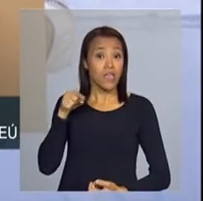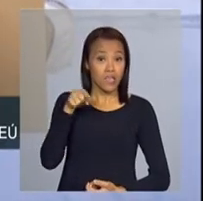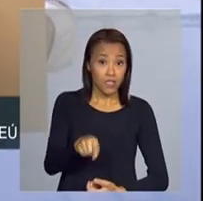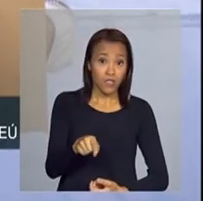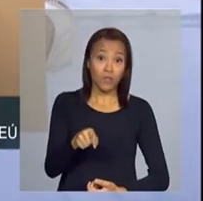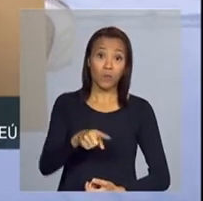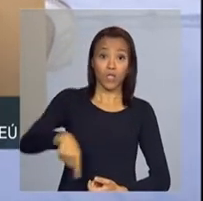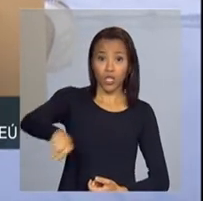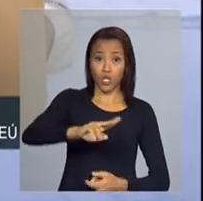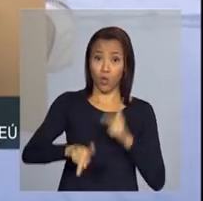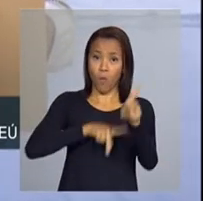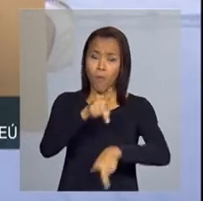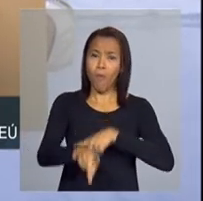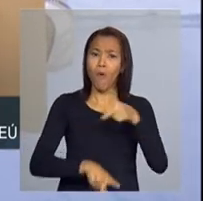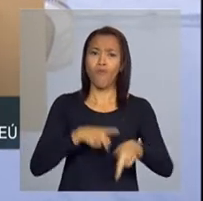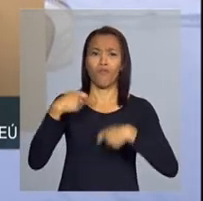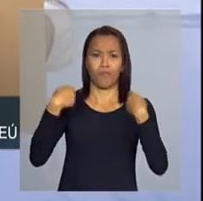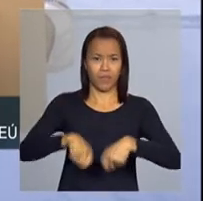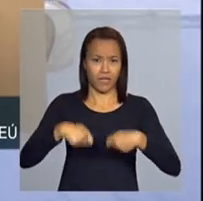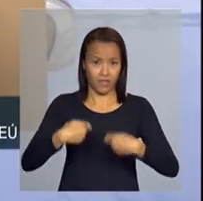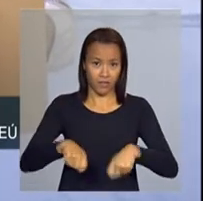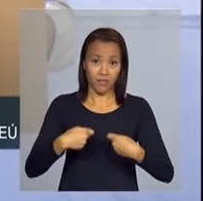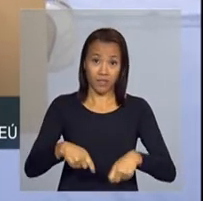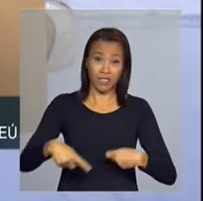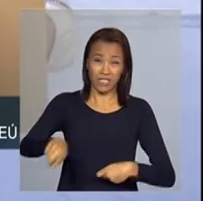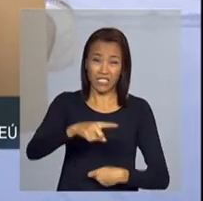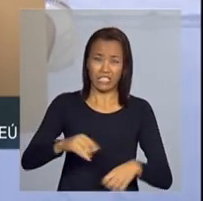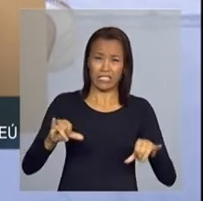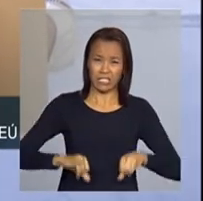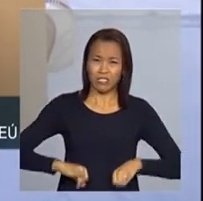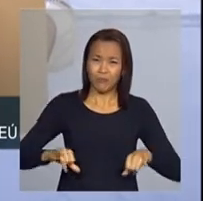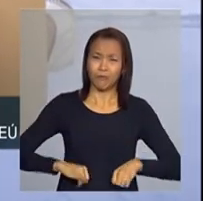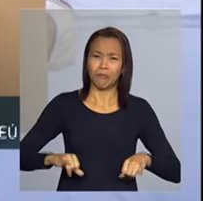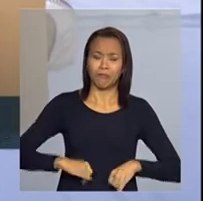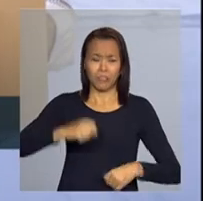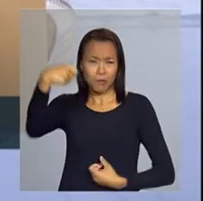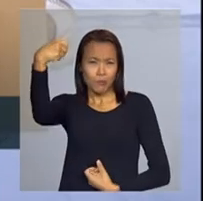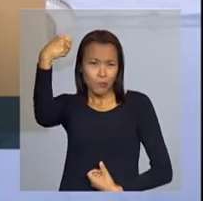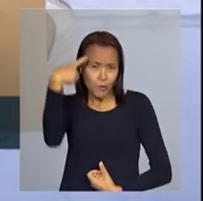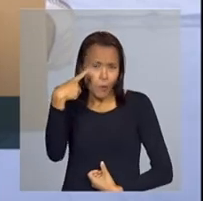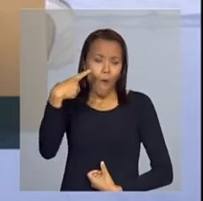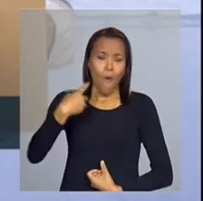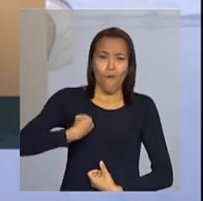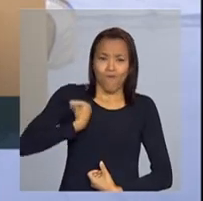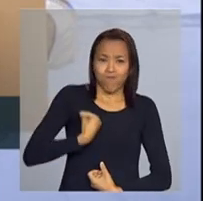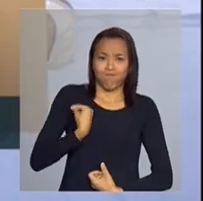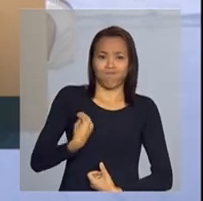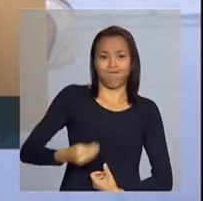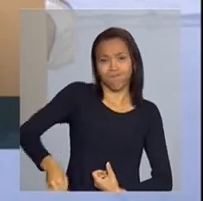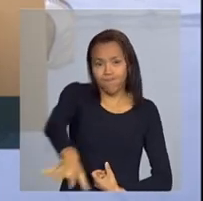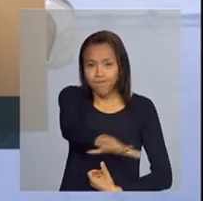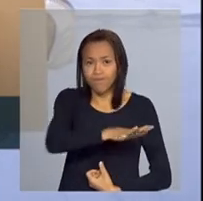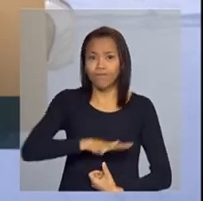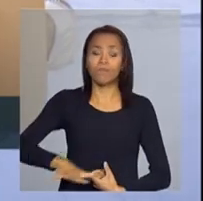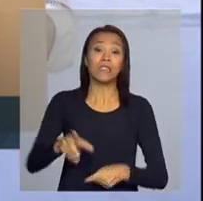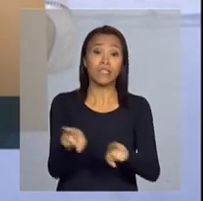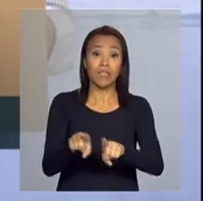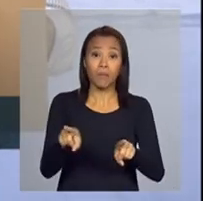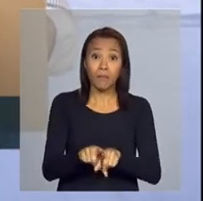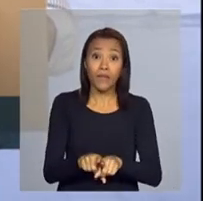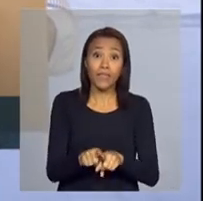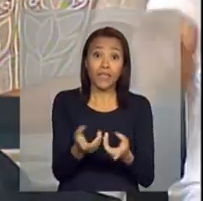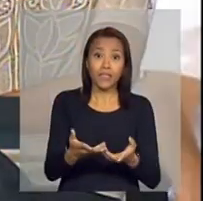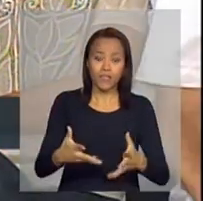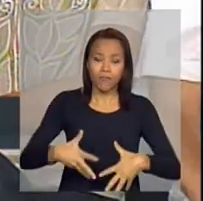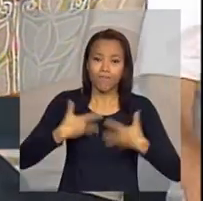este povo de pele e face causticadas pelo sol sertanejo, de incentivo e ações que